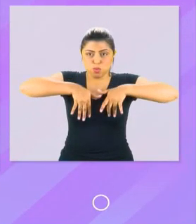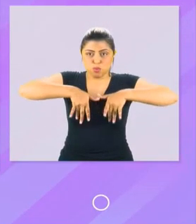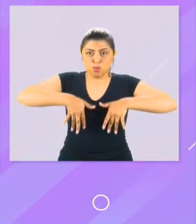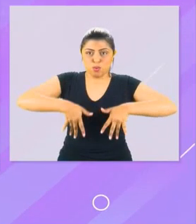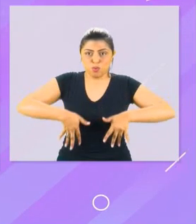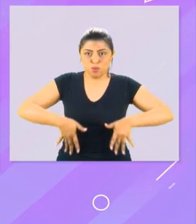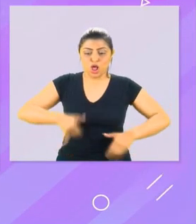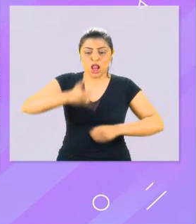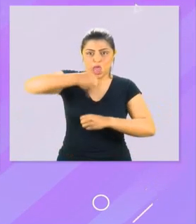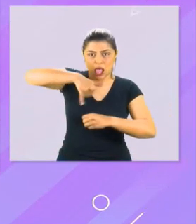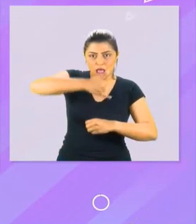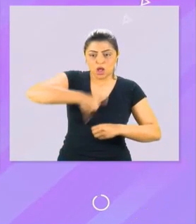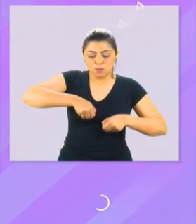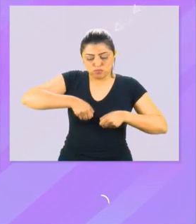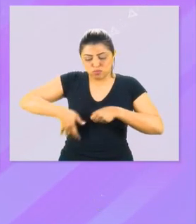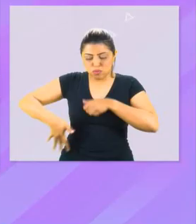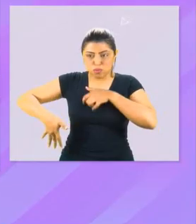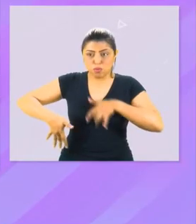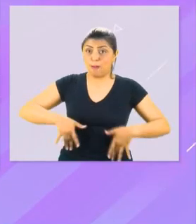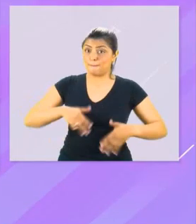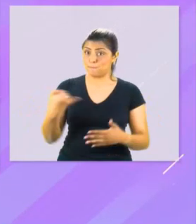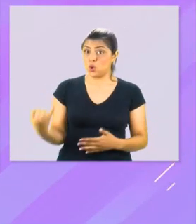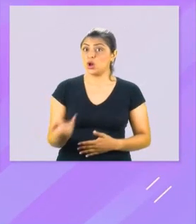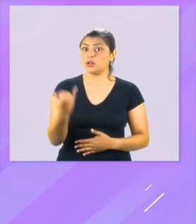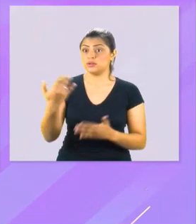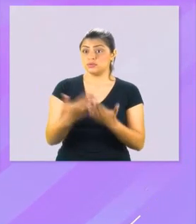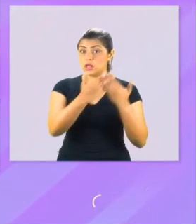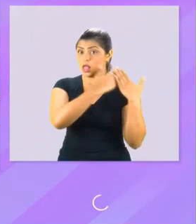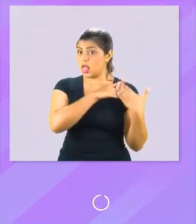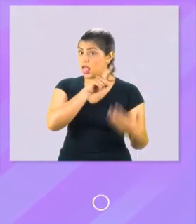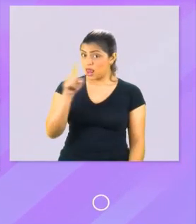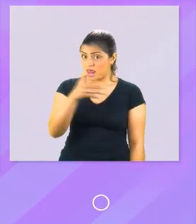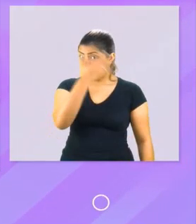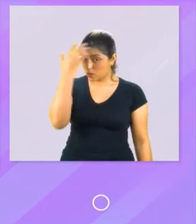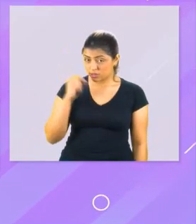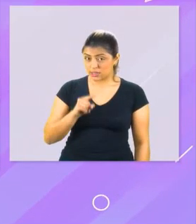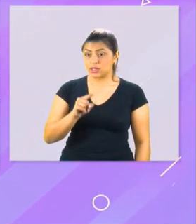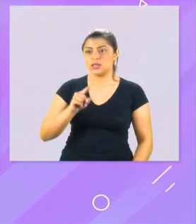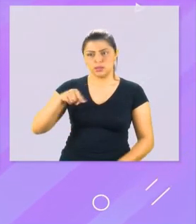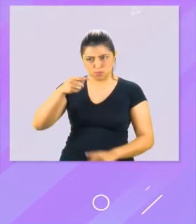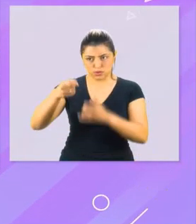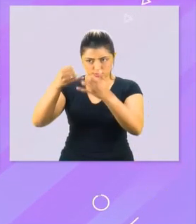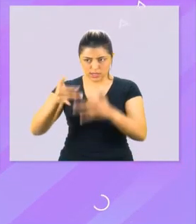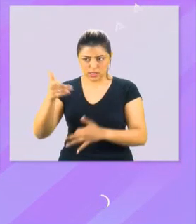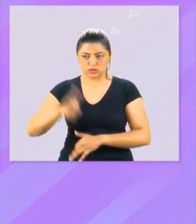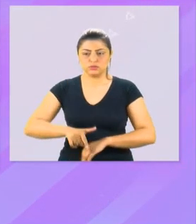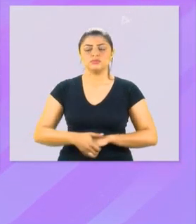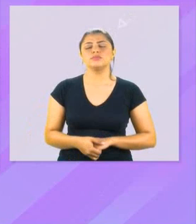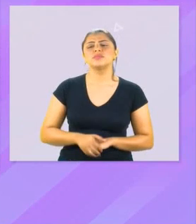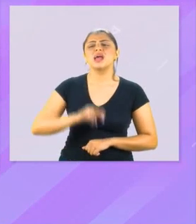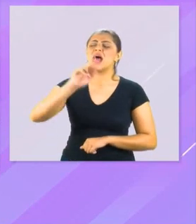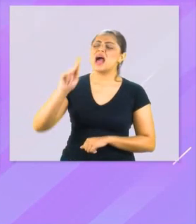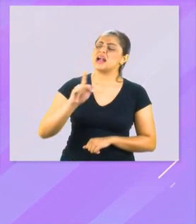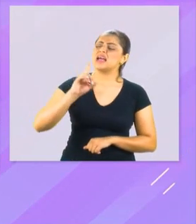por transportar o colesterol para todos os tecidos. Vejam que função importante. Não esqueçam, daqui a pouco falaremos